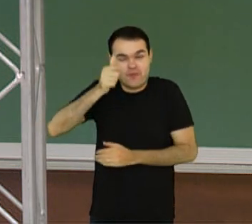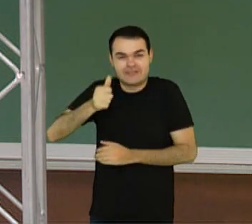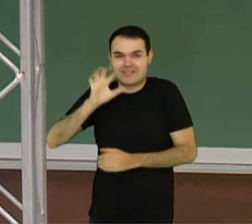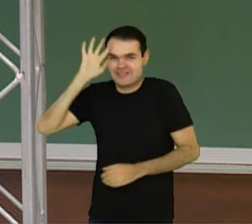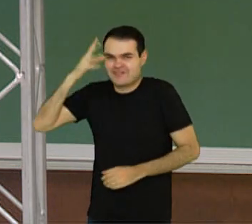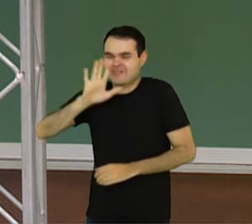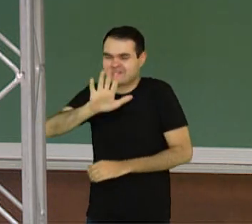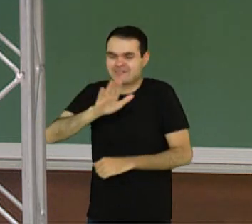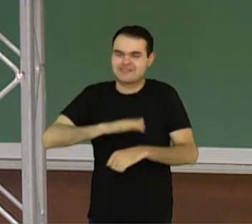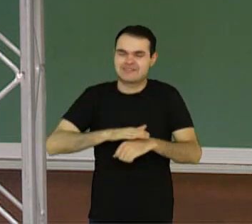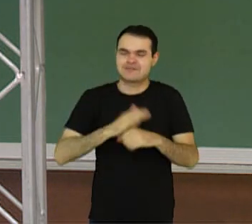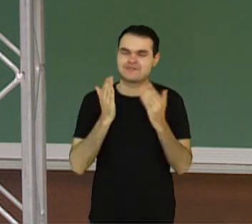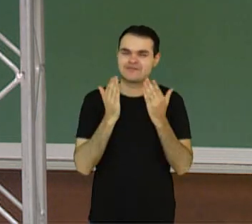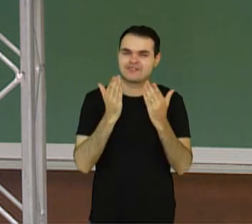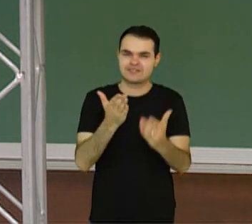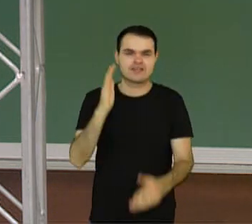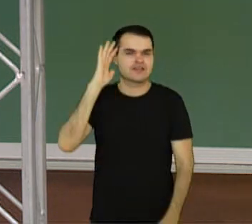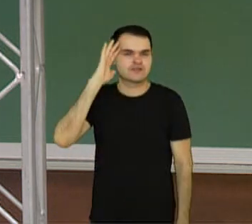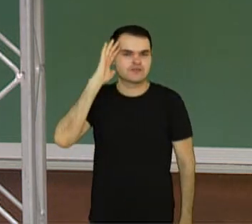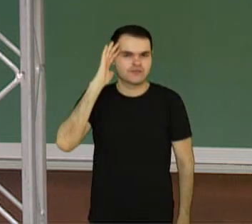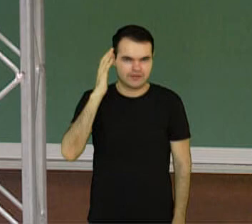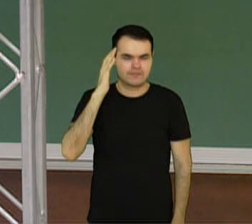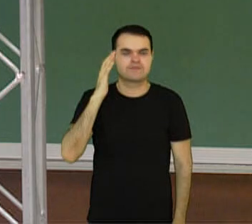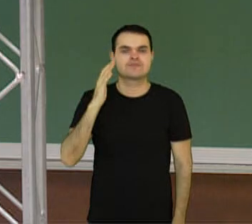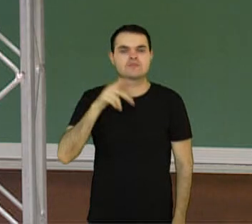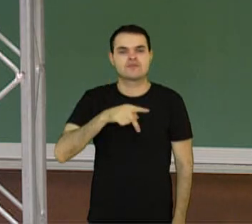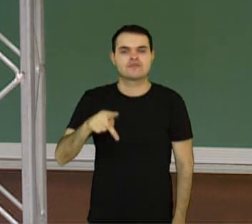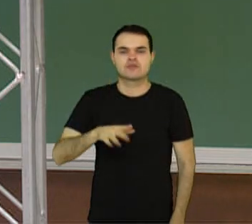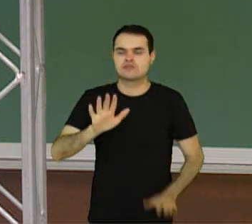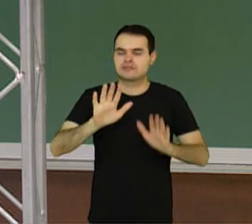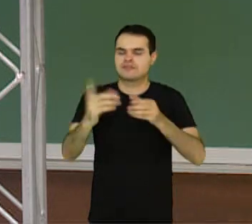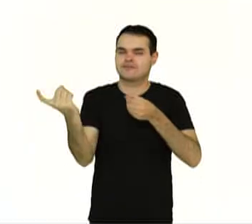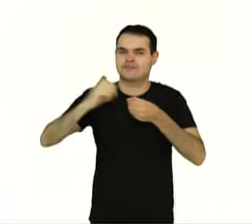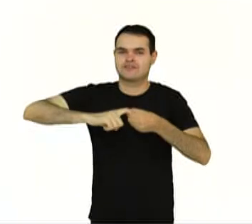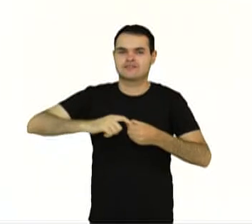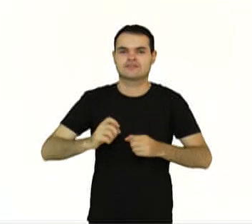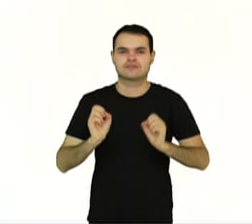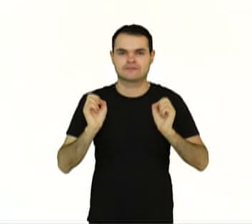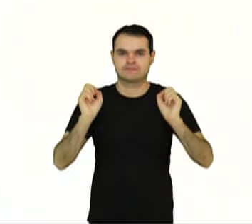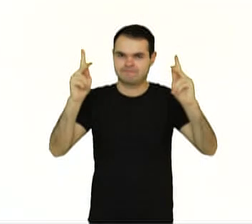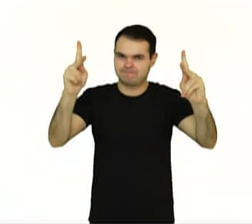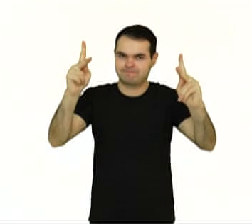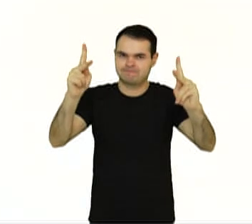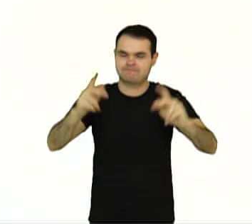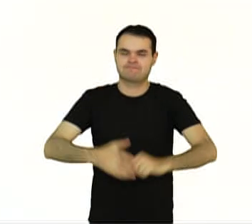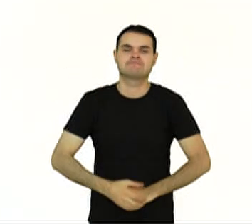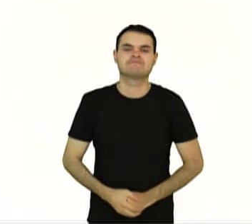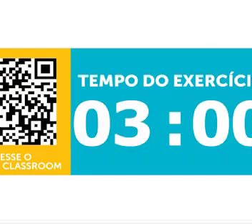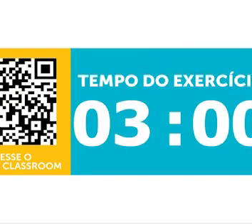hein? Ó, um tempo para você resolver e aí a professora já volta, ok?